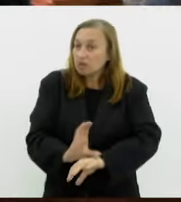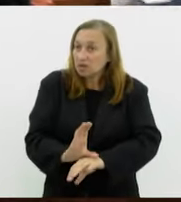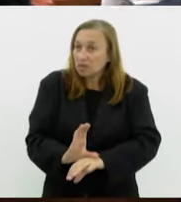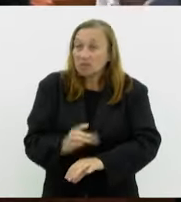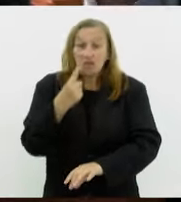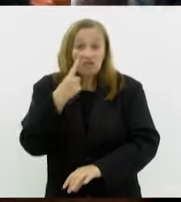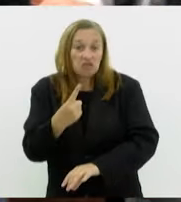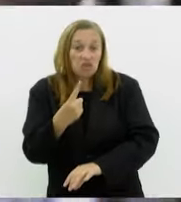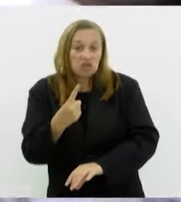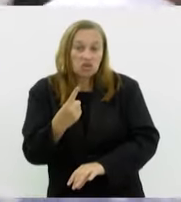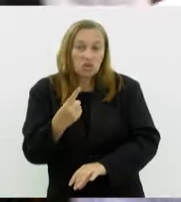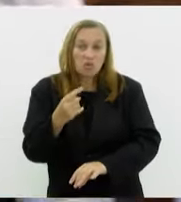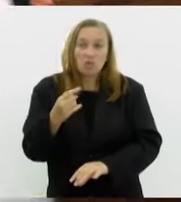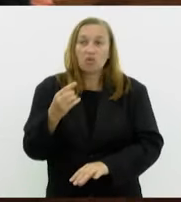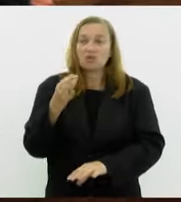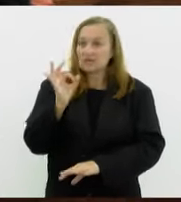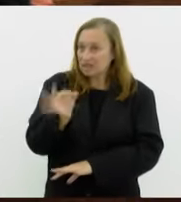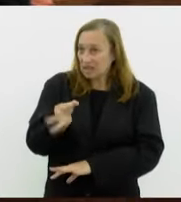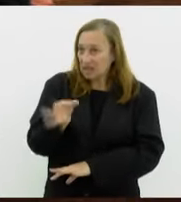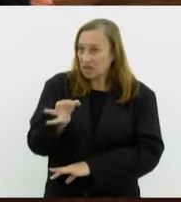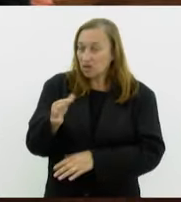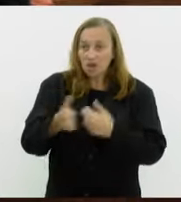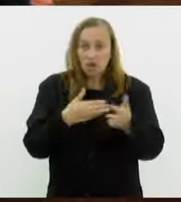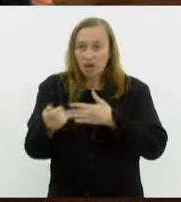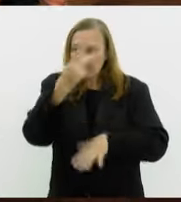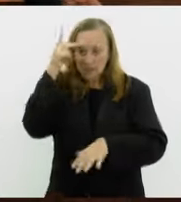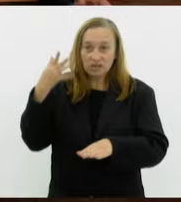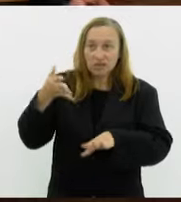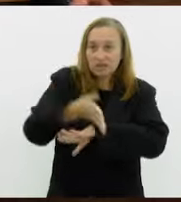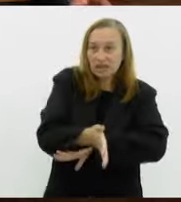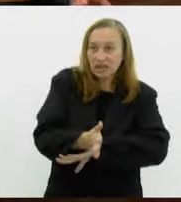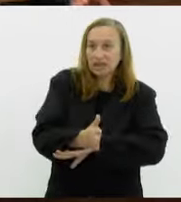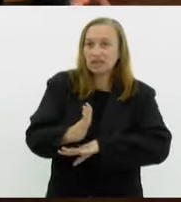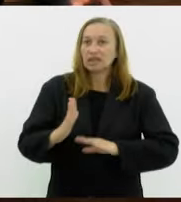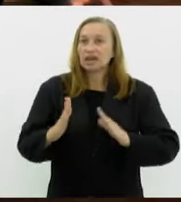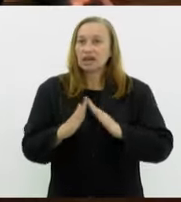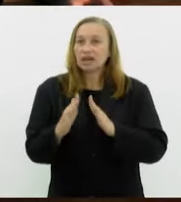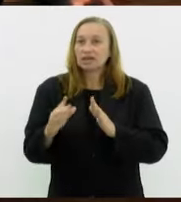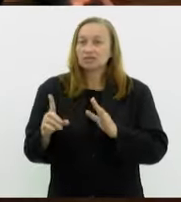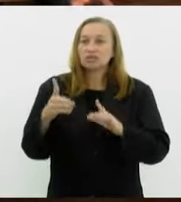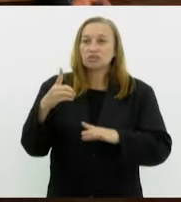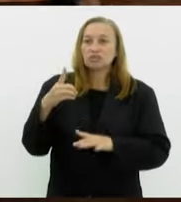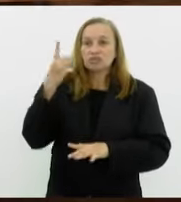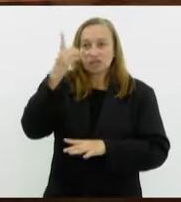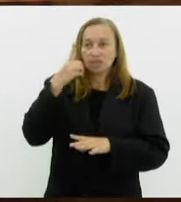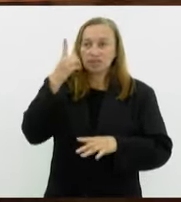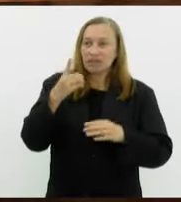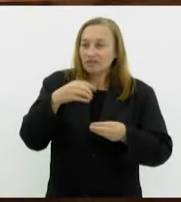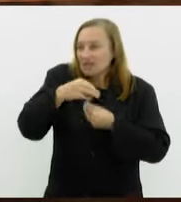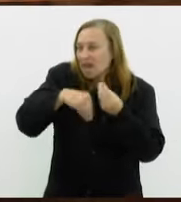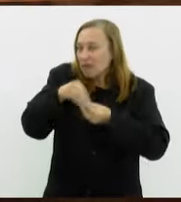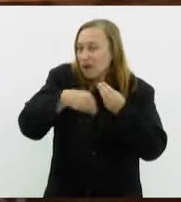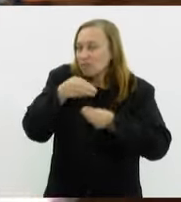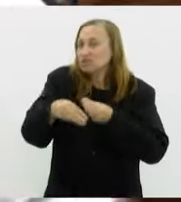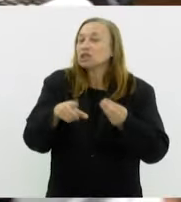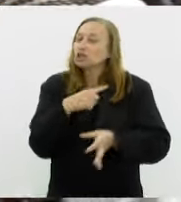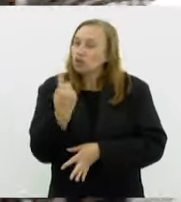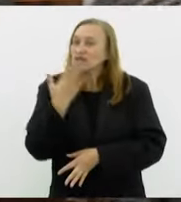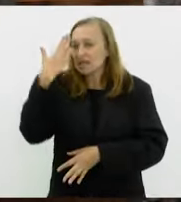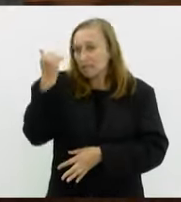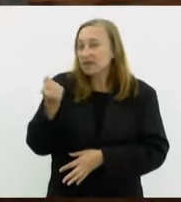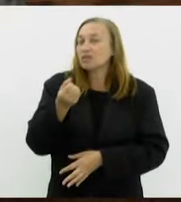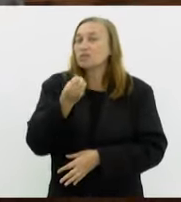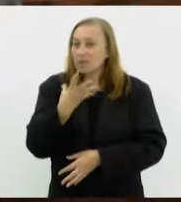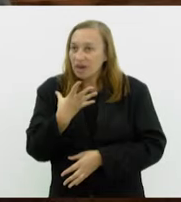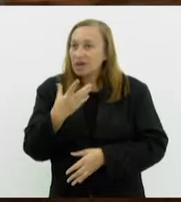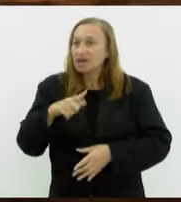visto como pacificado, então qualquer um está podendo entrar aqui na nossa casa, na casa dos deputados, e fazer aquela algazarra, que a gente sabe muito bem que teve